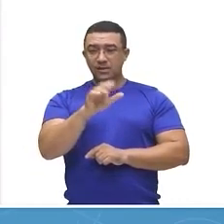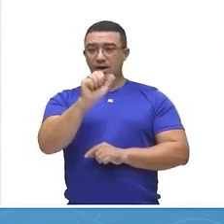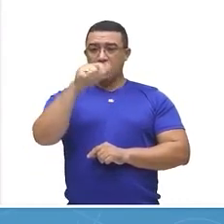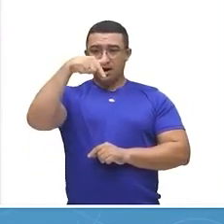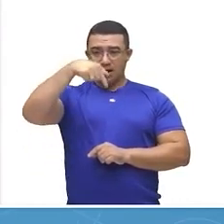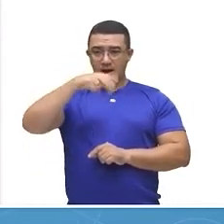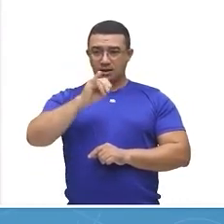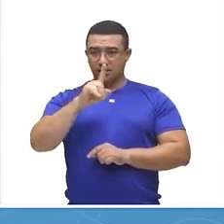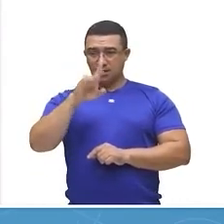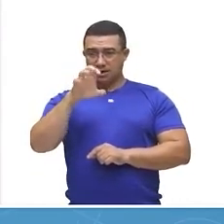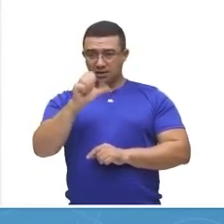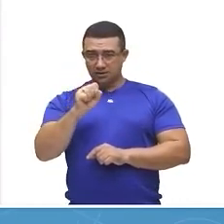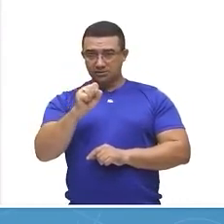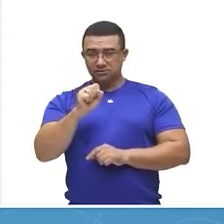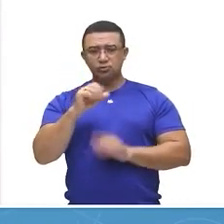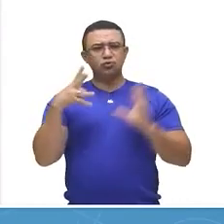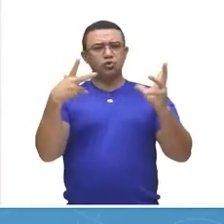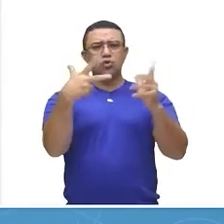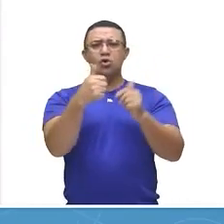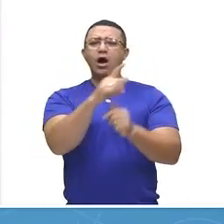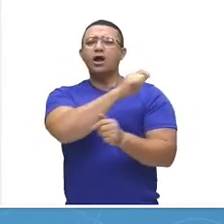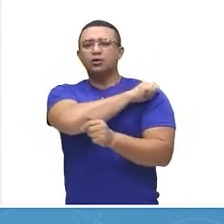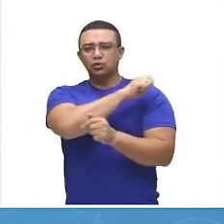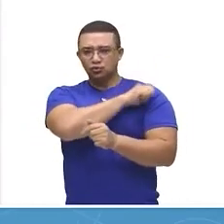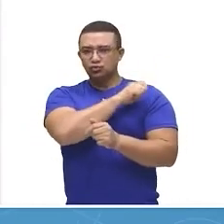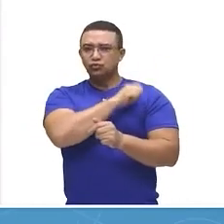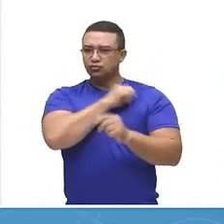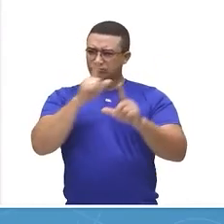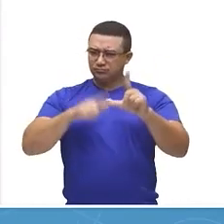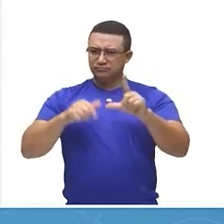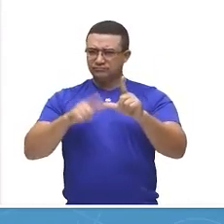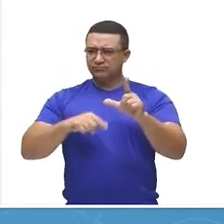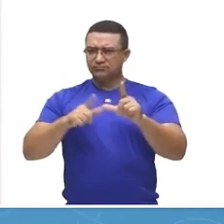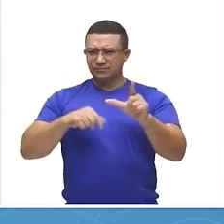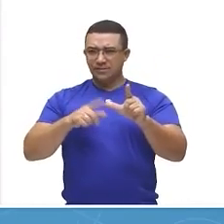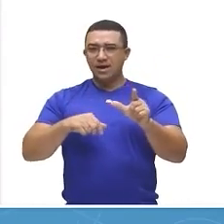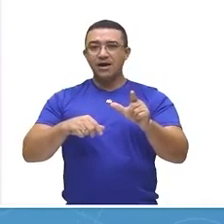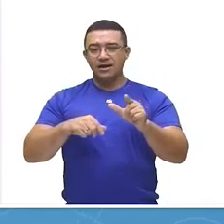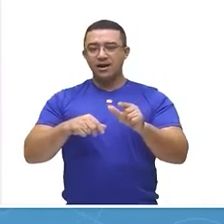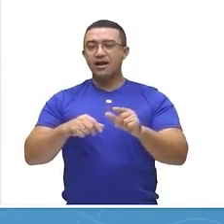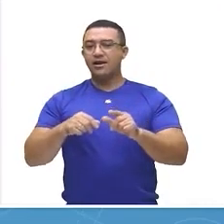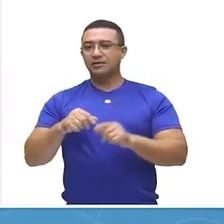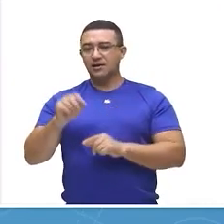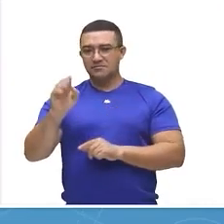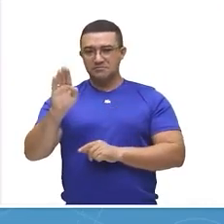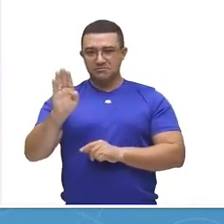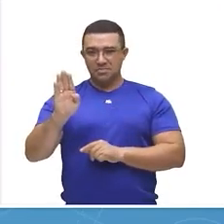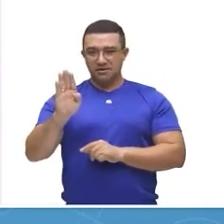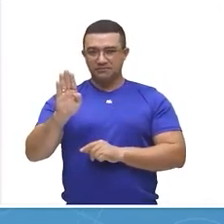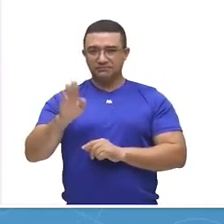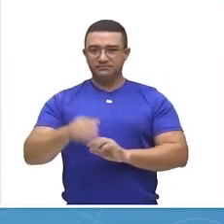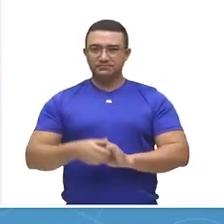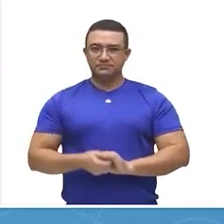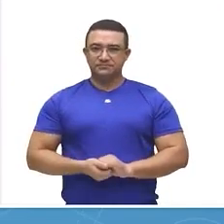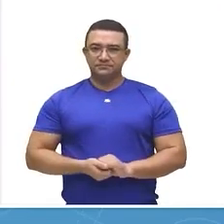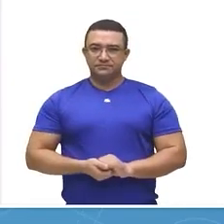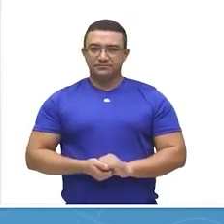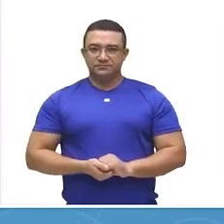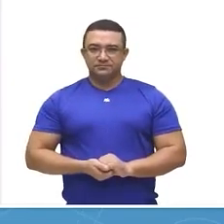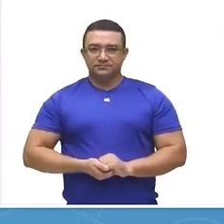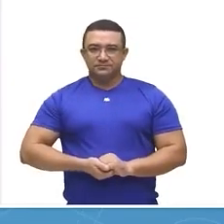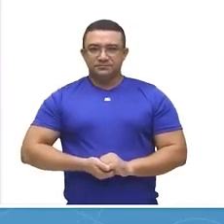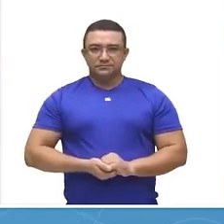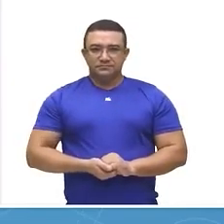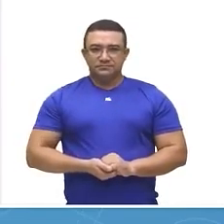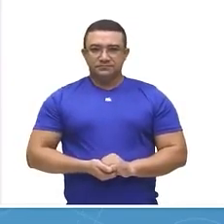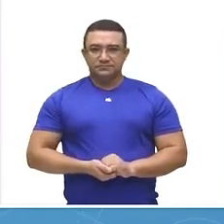Aquiles, Kailane, todos esses aí apostando na letra B. Tenho quase certeza que vocês acertaram.